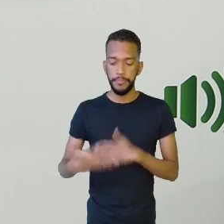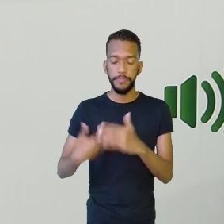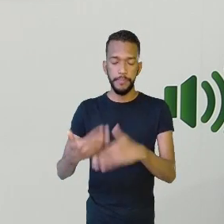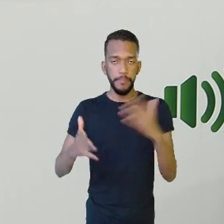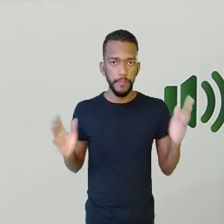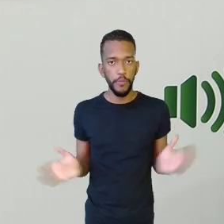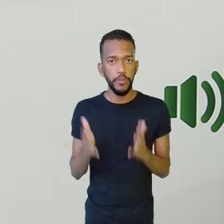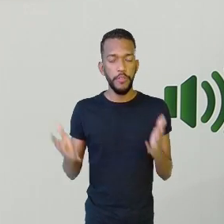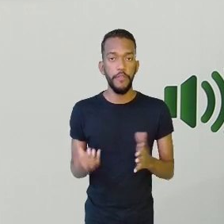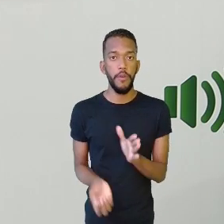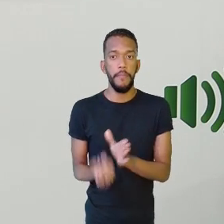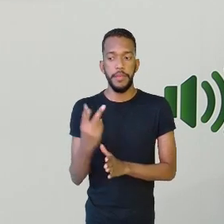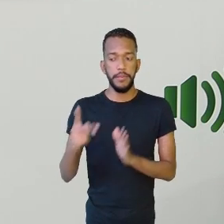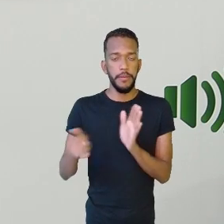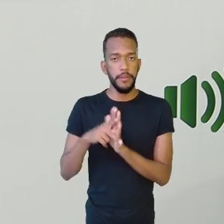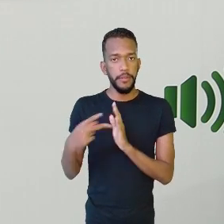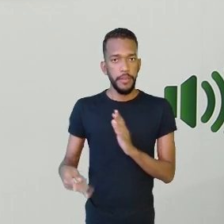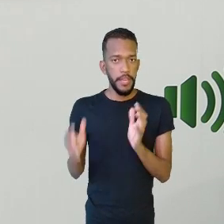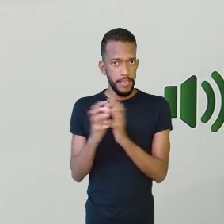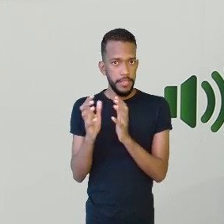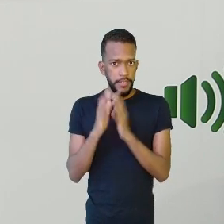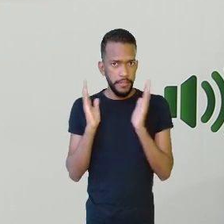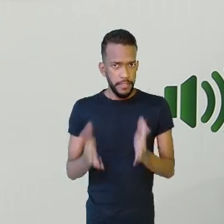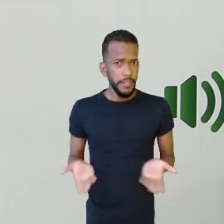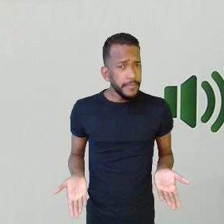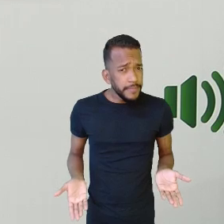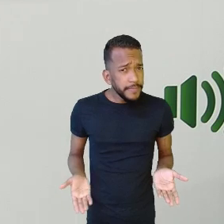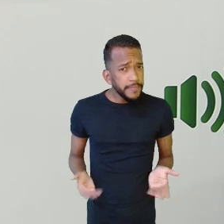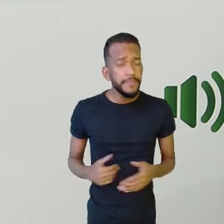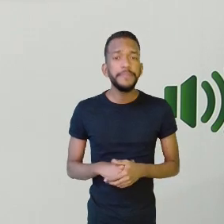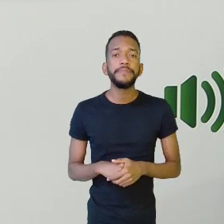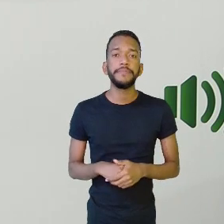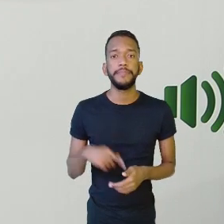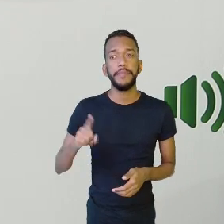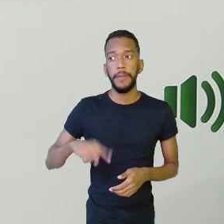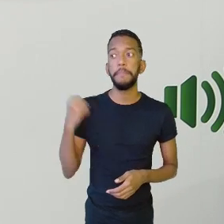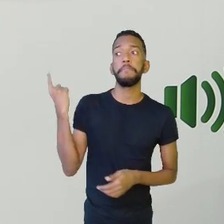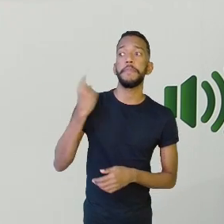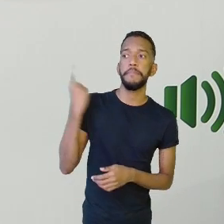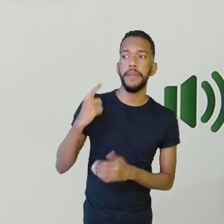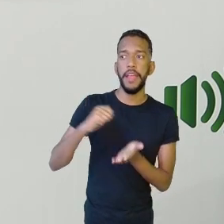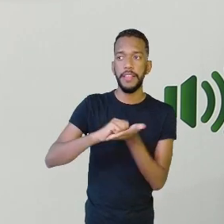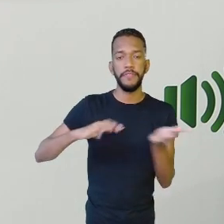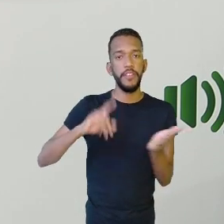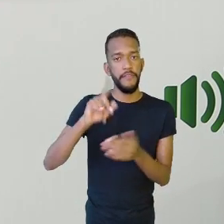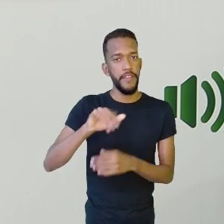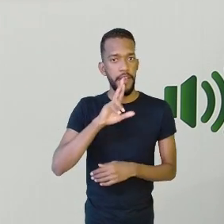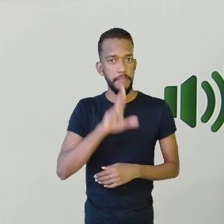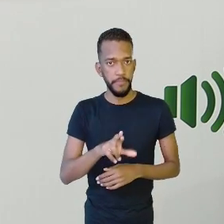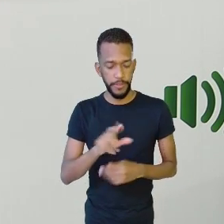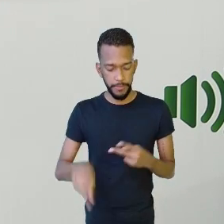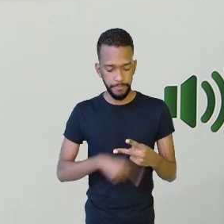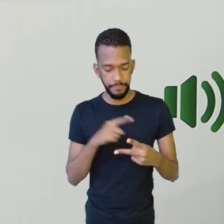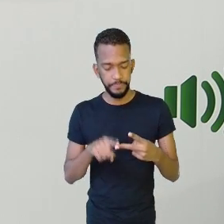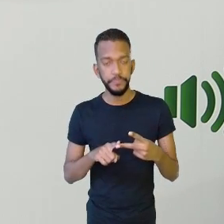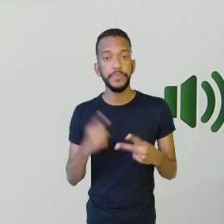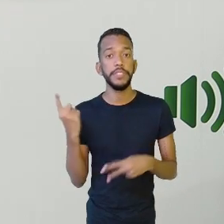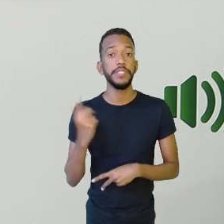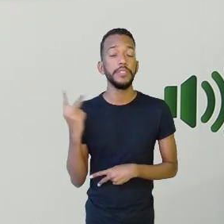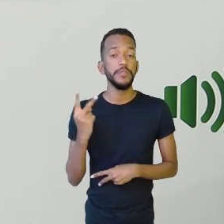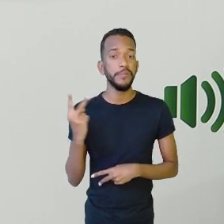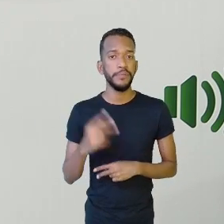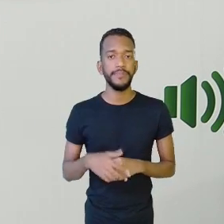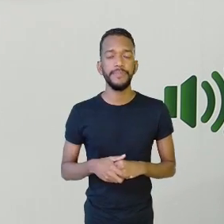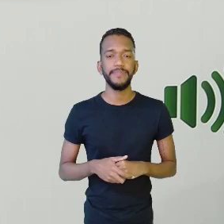esse aparecimento de Recife, vamos dizer assim? Essa é a primeira atividade que vocês vão desenvolver, tá? A segunda